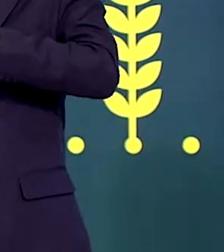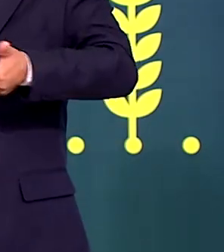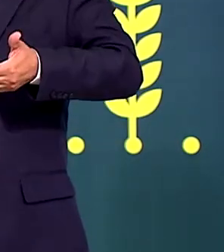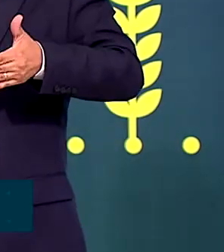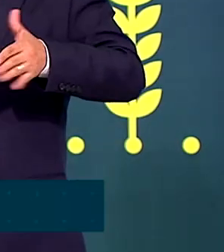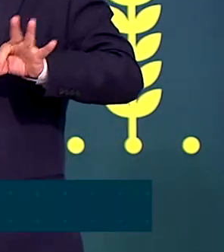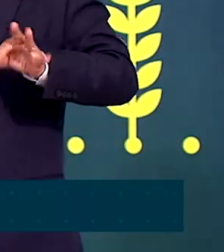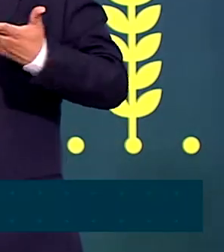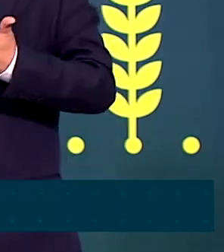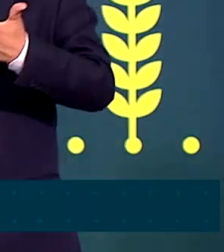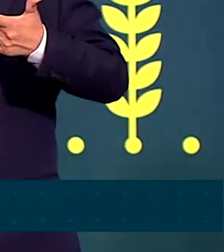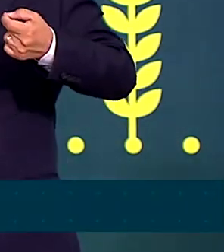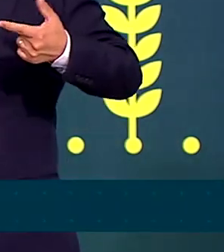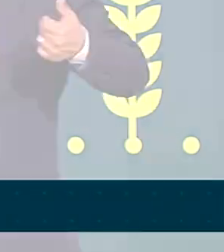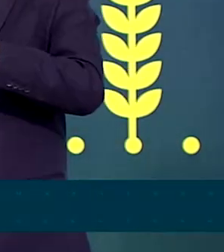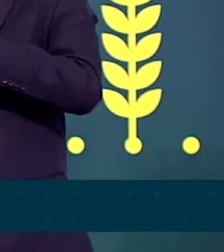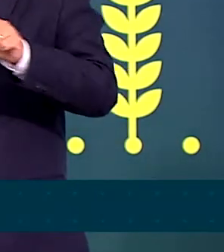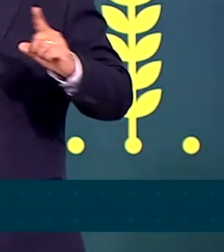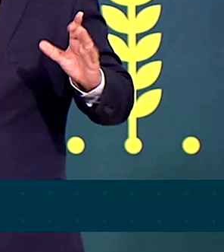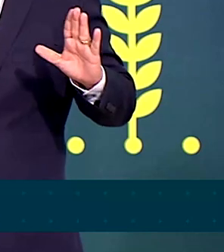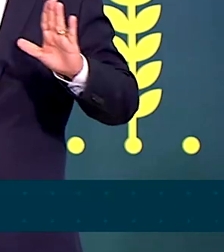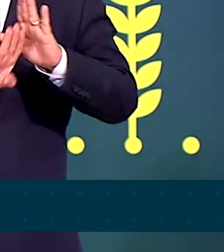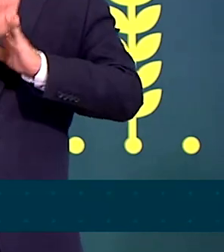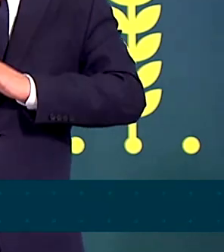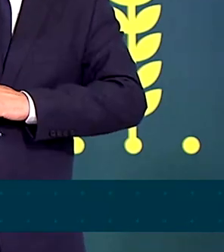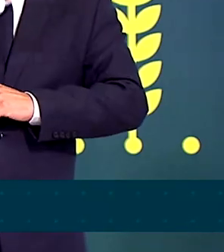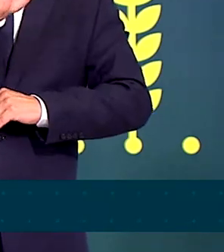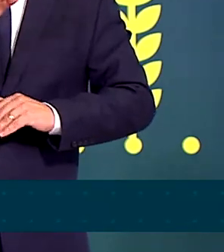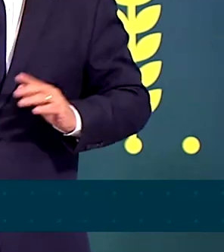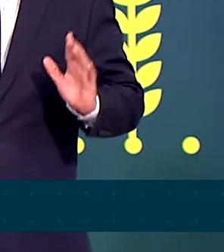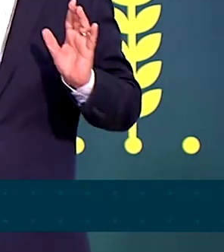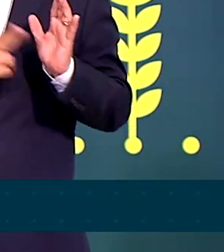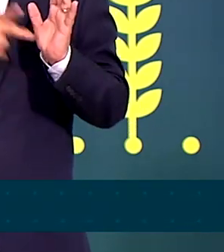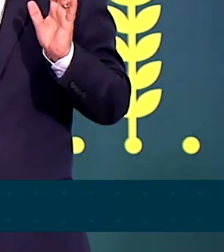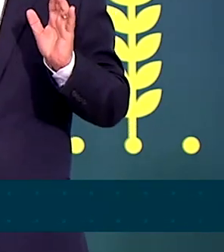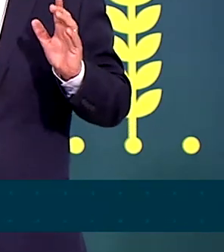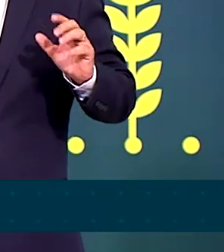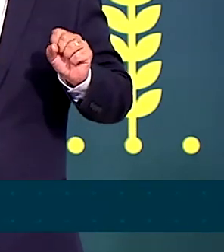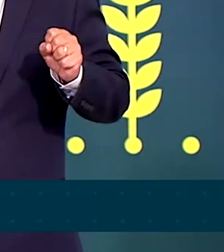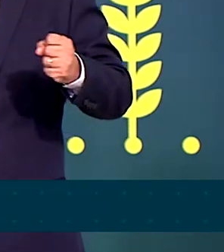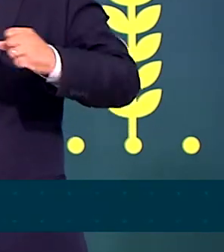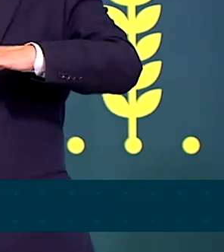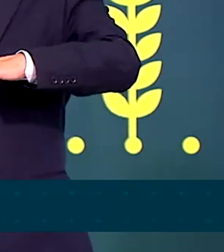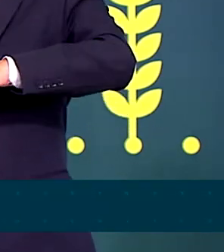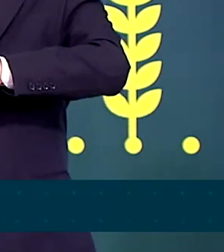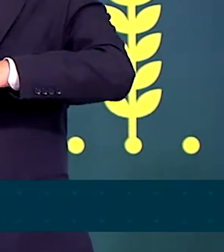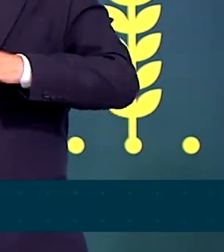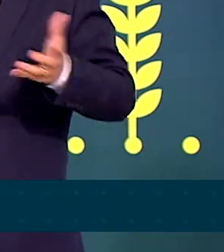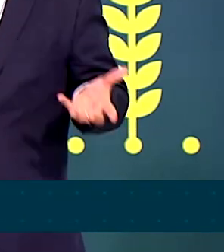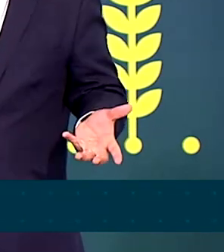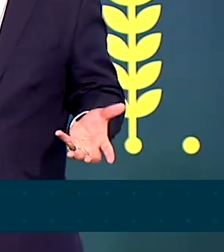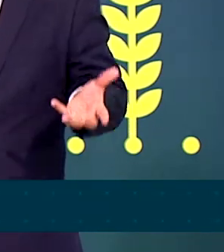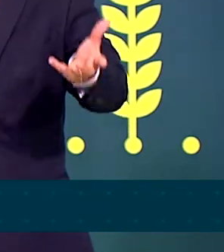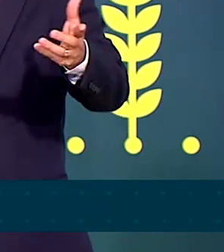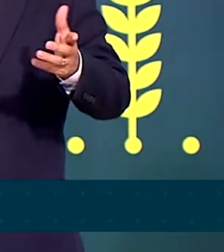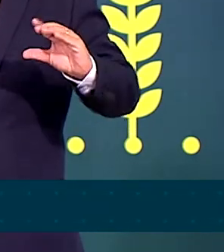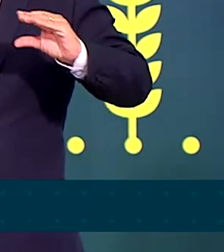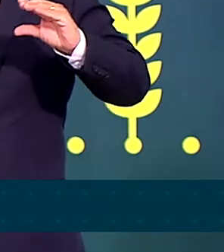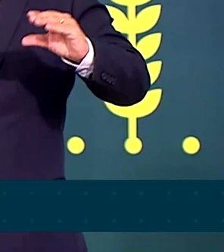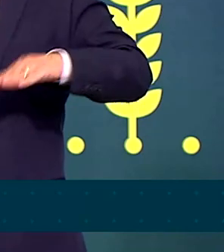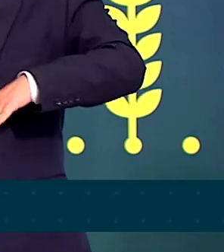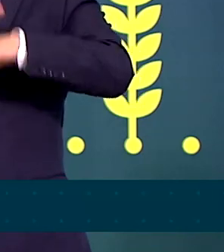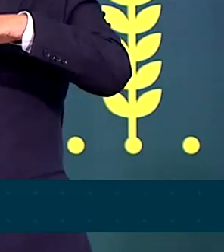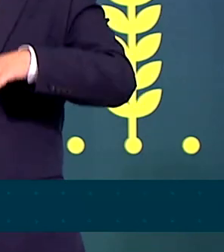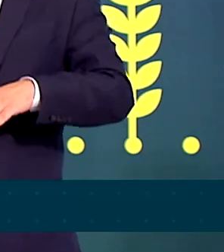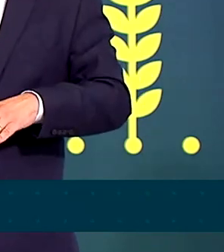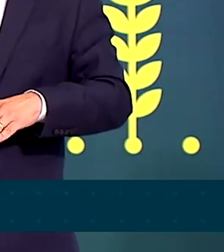safra 21-22. Reafirmo o nosso protagonismo na ampliação dos recursos para impulsionarmos o financiamento da maior